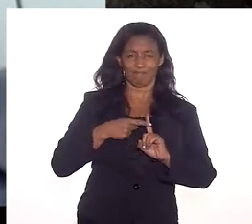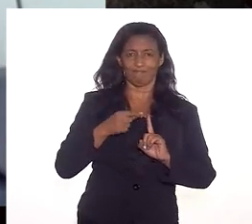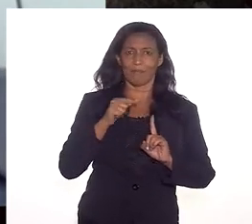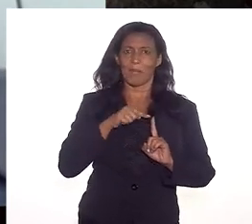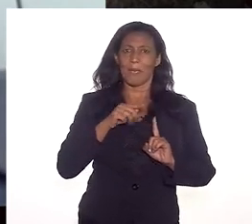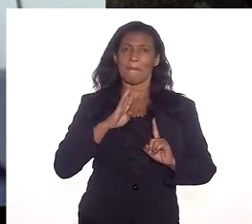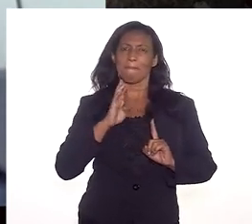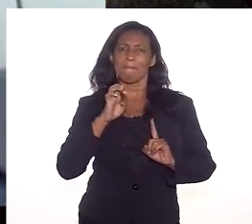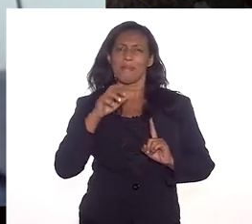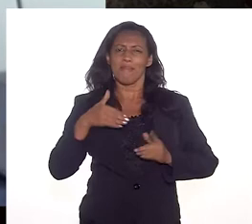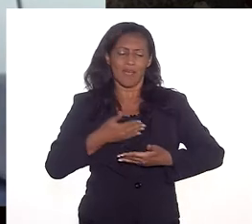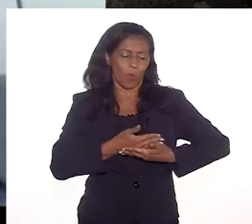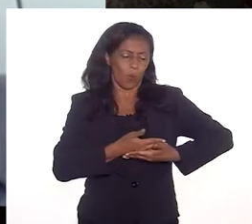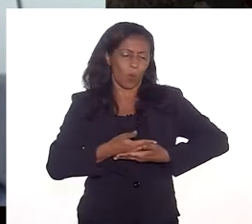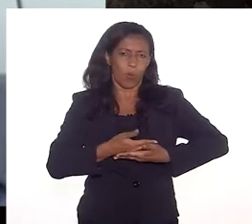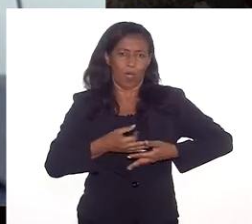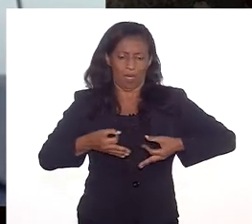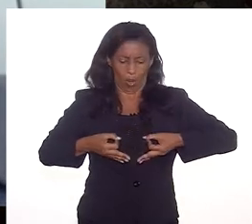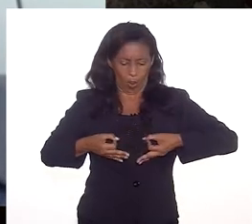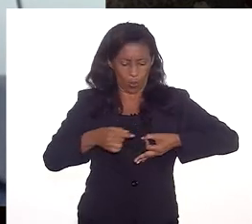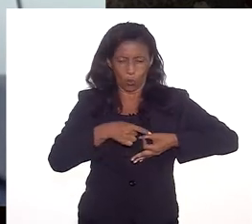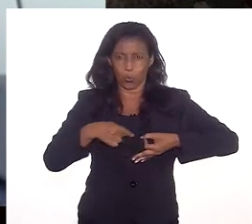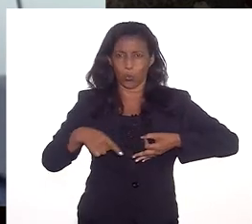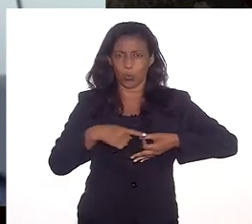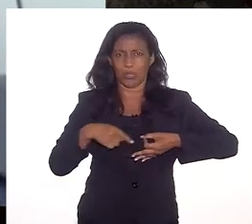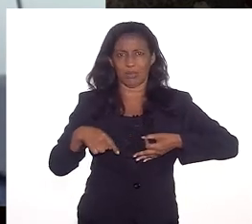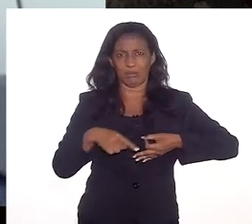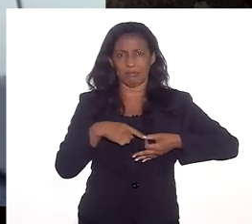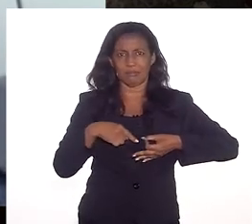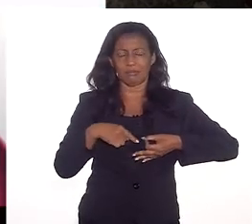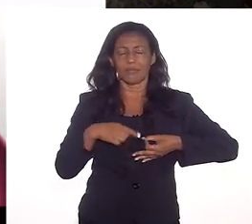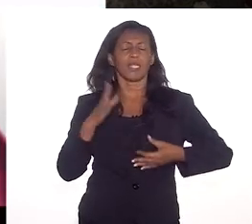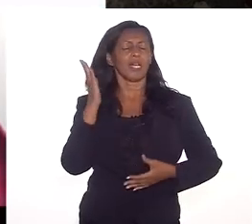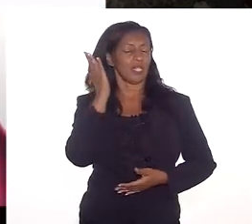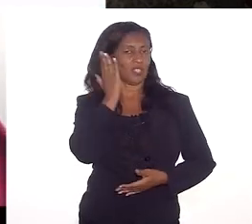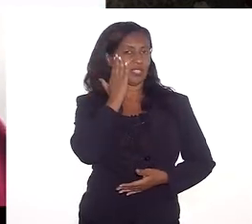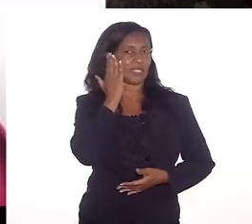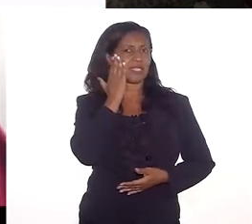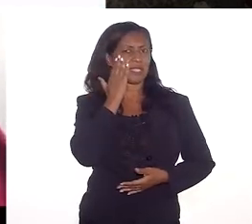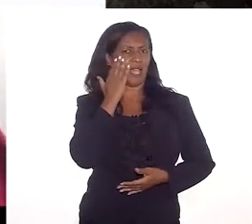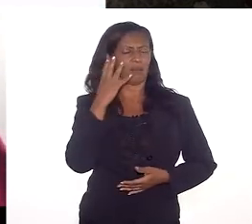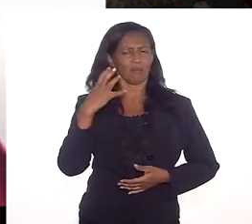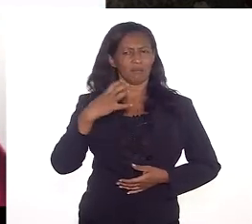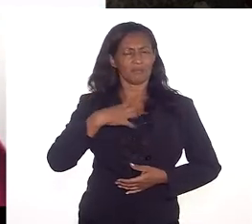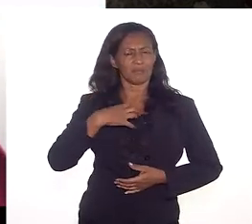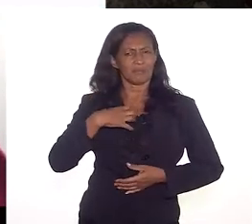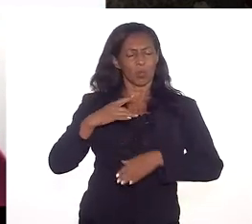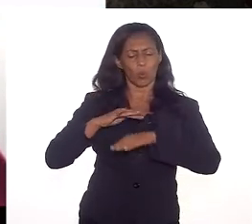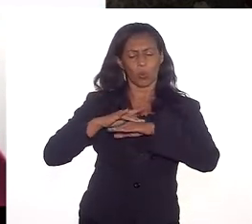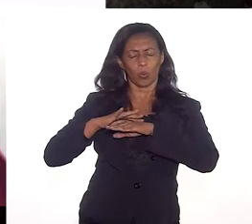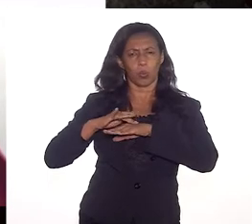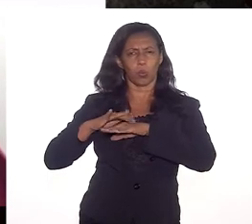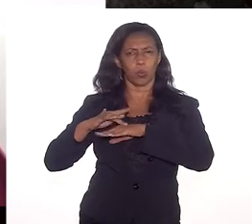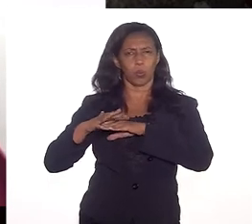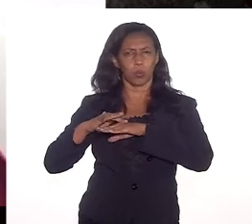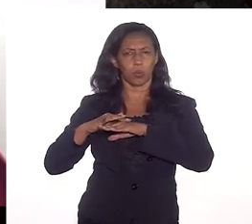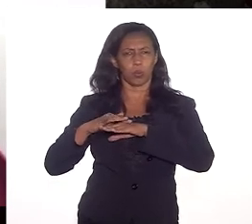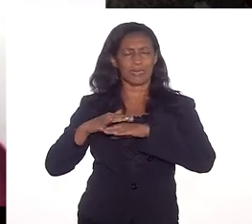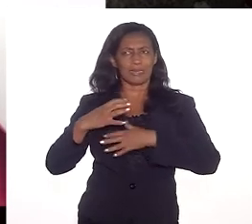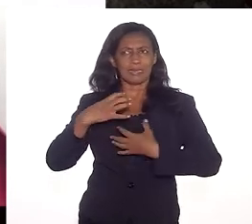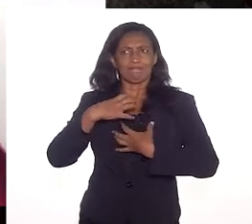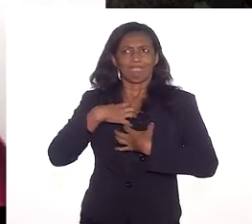gravidade do bebê dentro do útero. Doutor Renato, a gente sabe, dos sintomas da Covid, né? Quando a